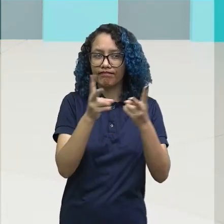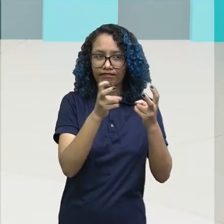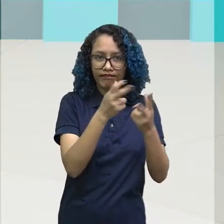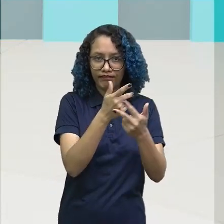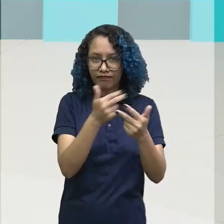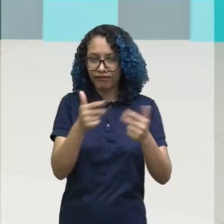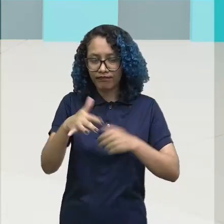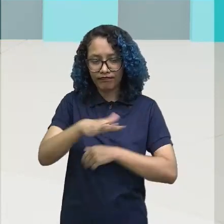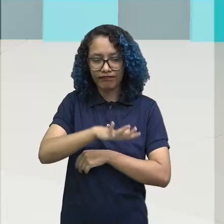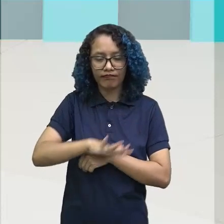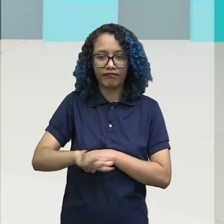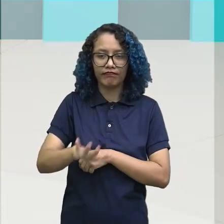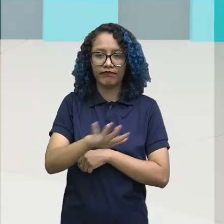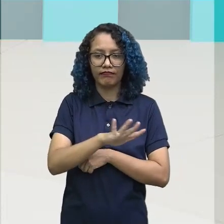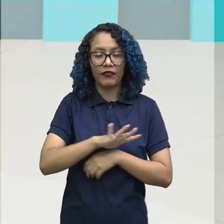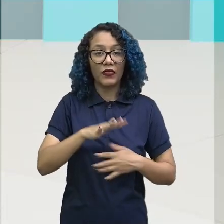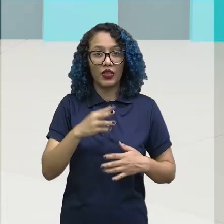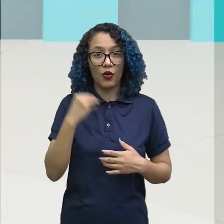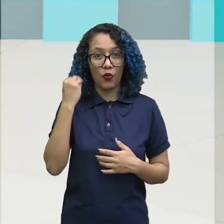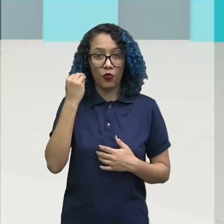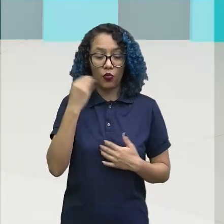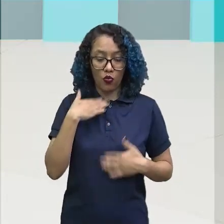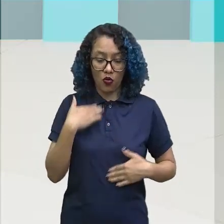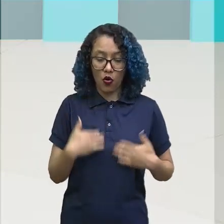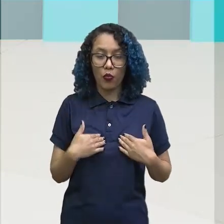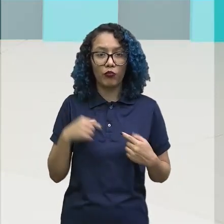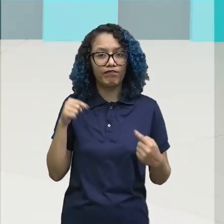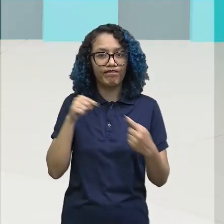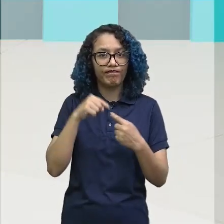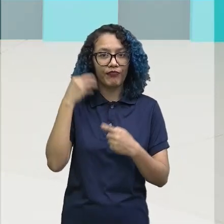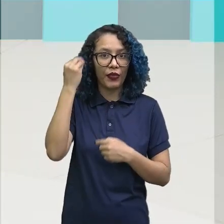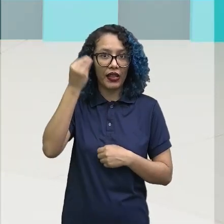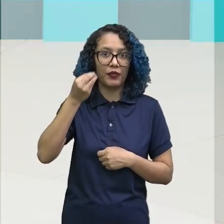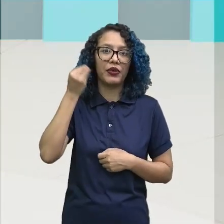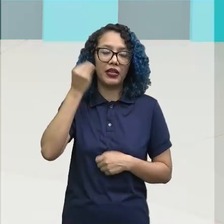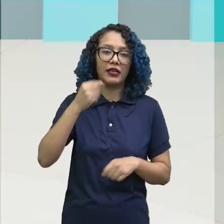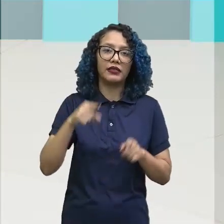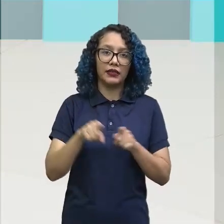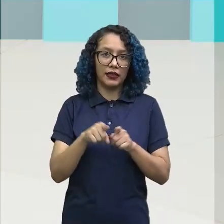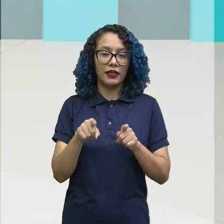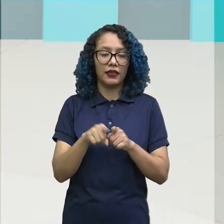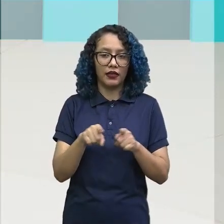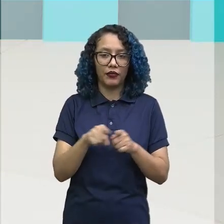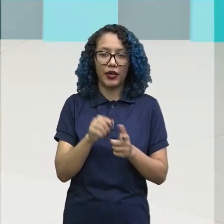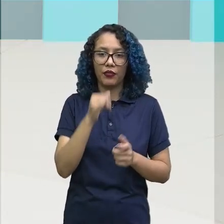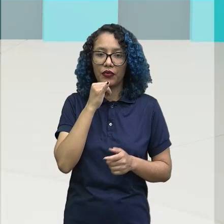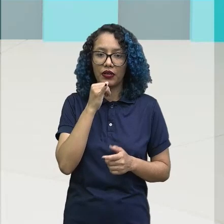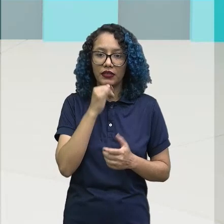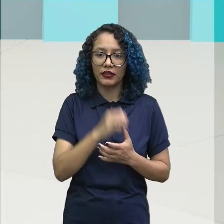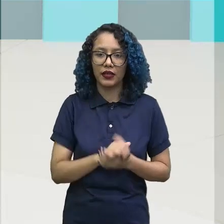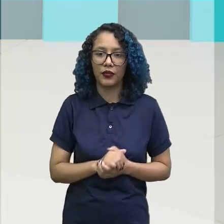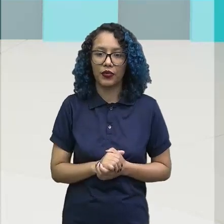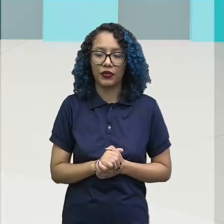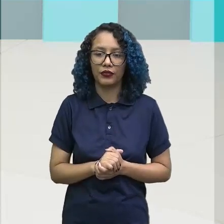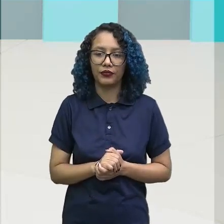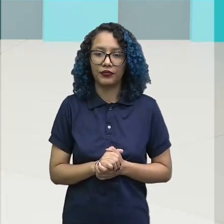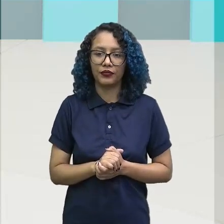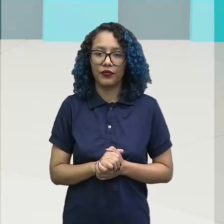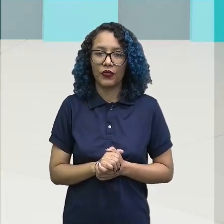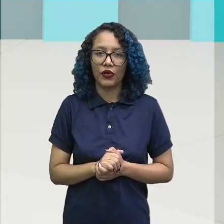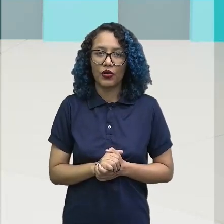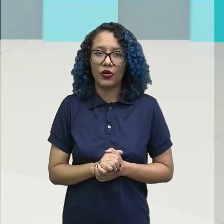uma experiência e realidade. Ou seja, eu não posso negar que tudo aquilo